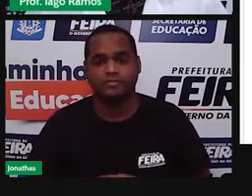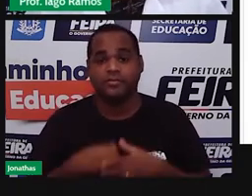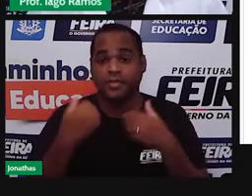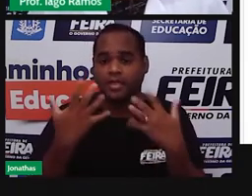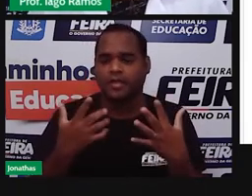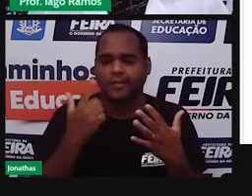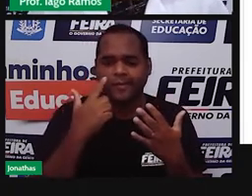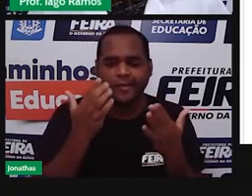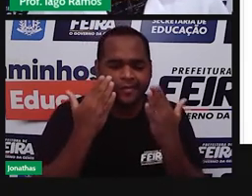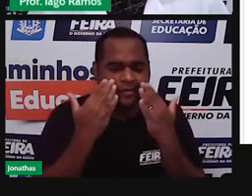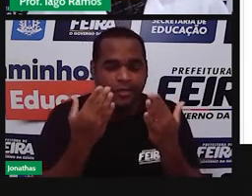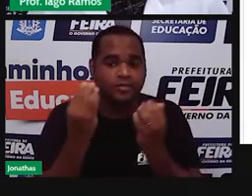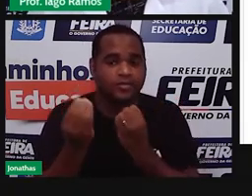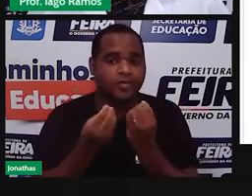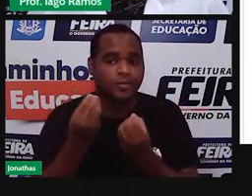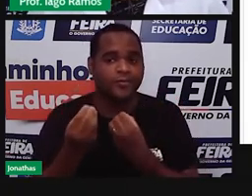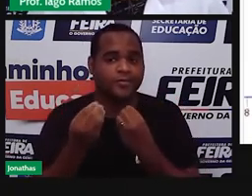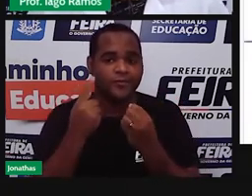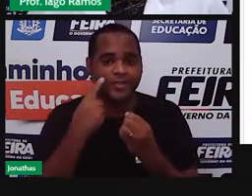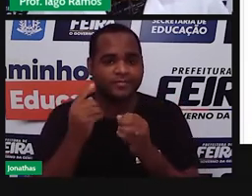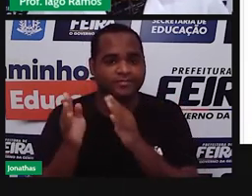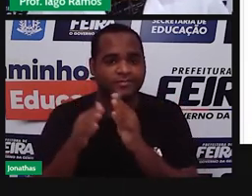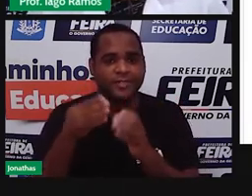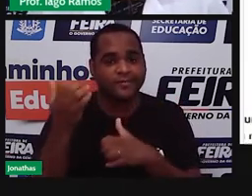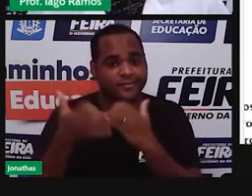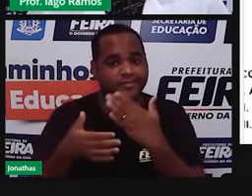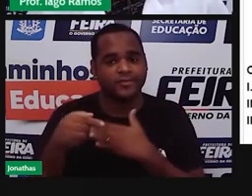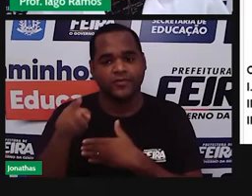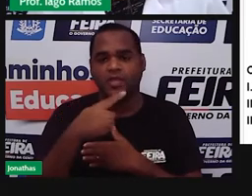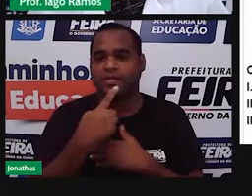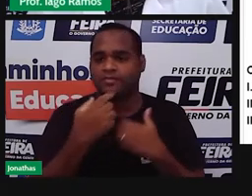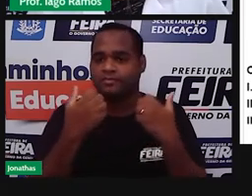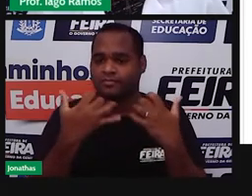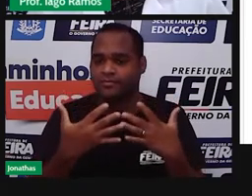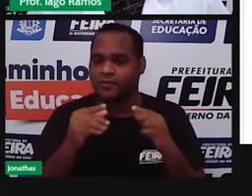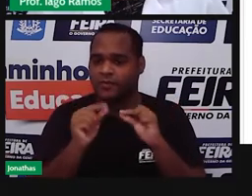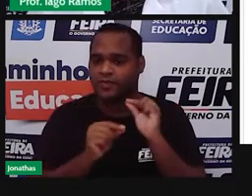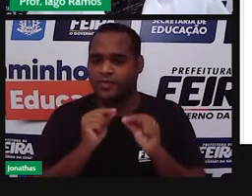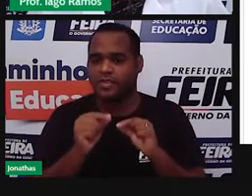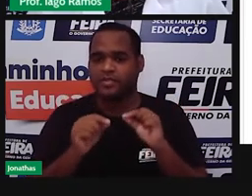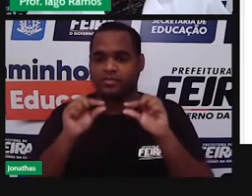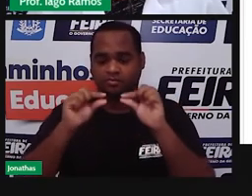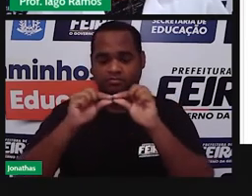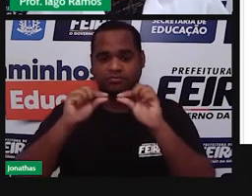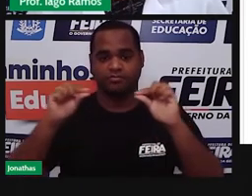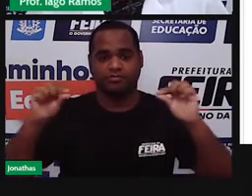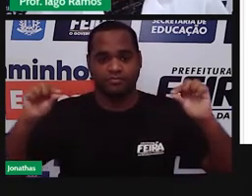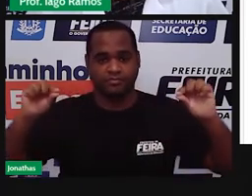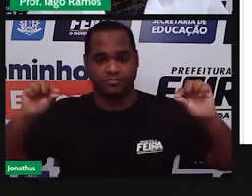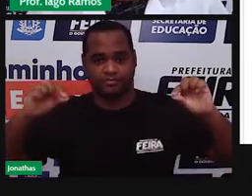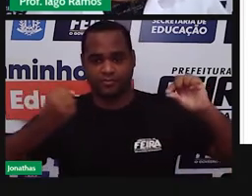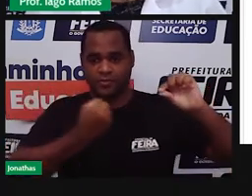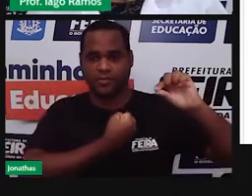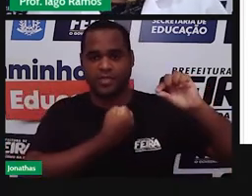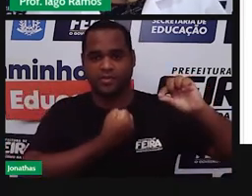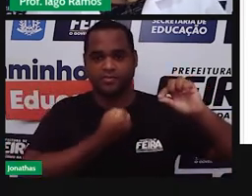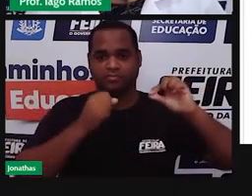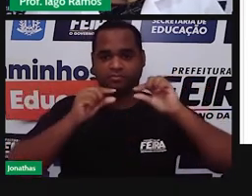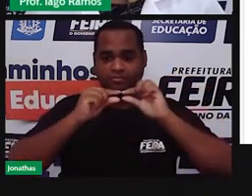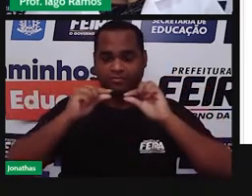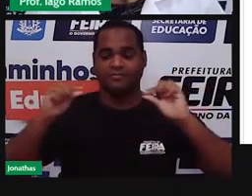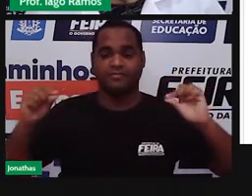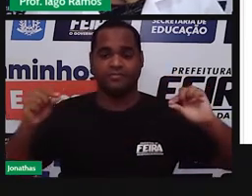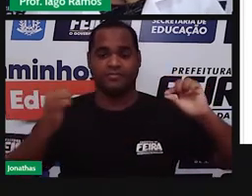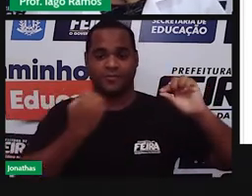vou mostrar isso para você? A gente vai aqui pegar a reta numérica. E